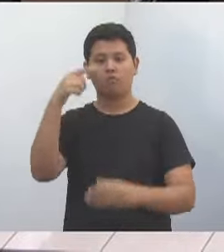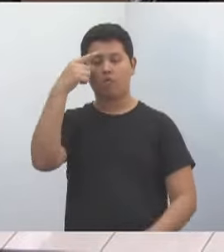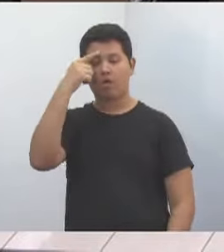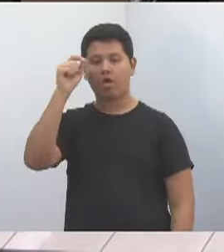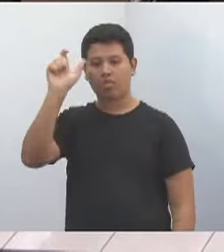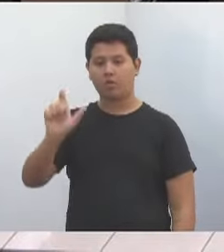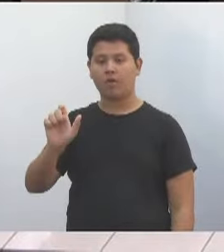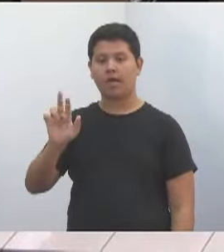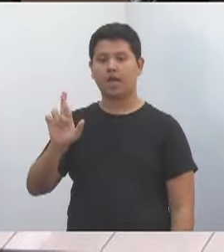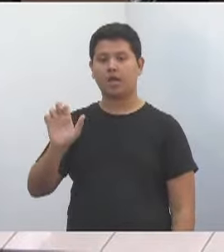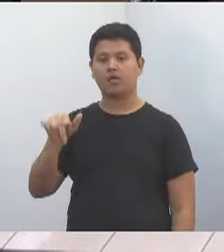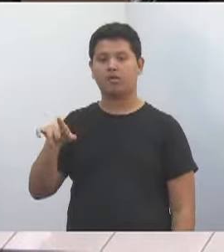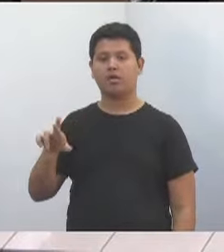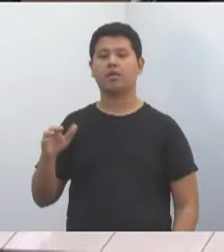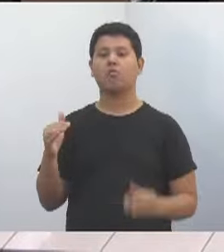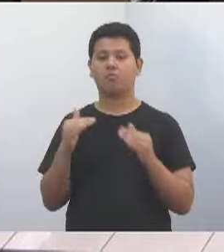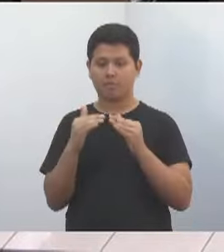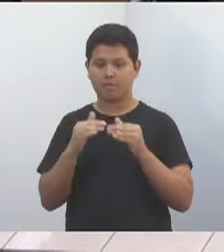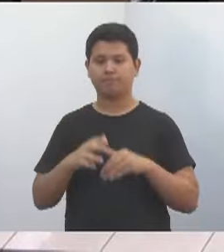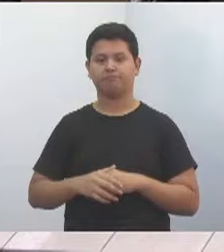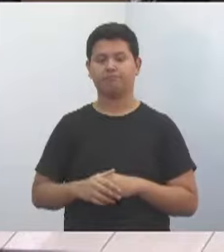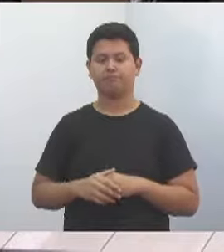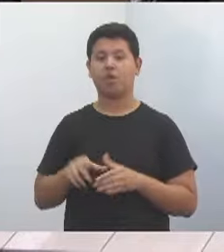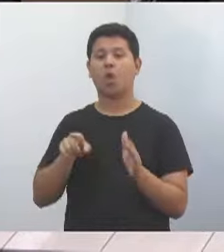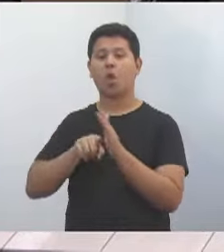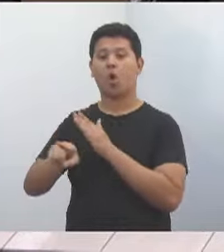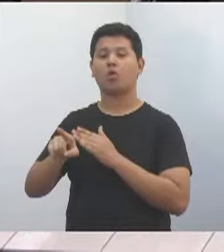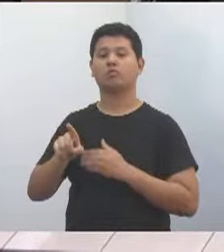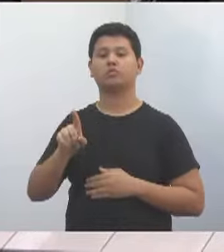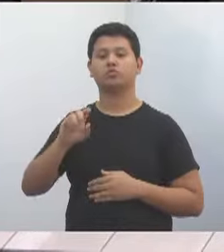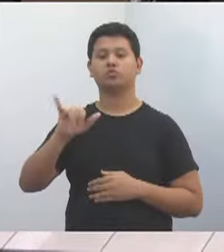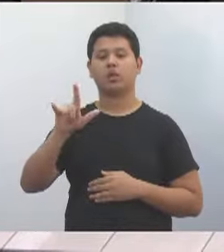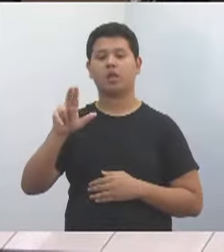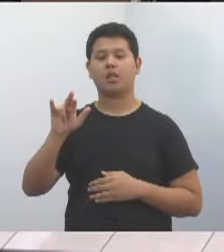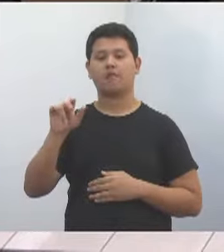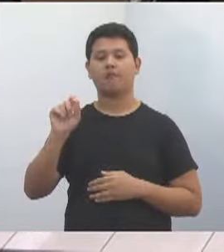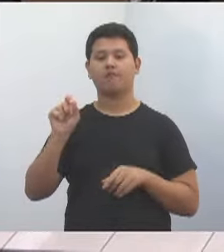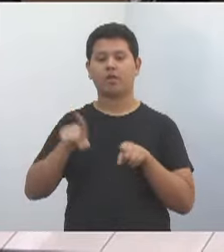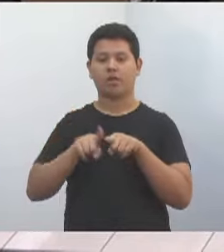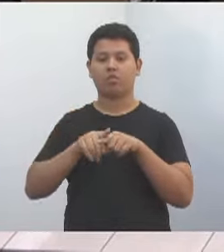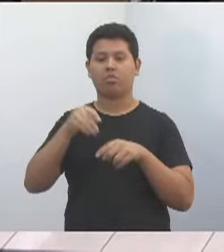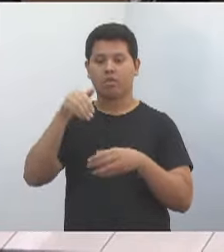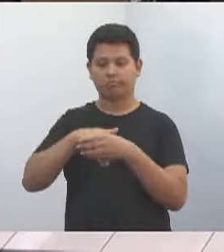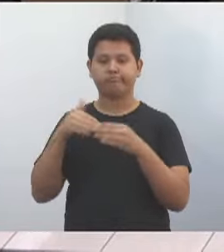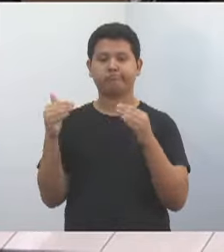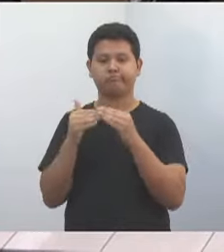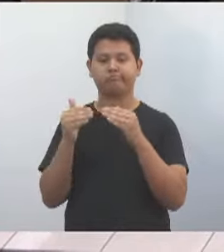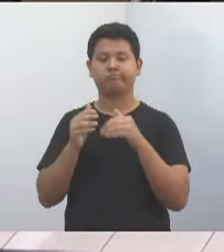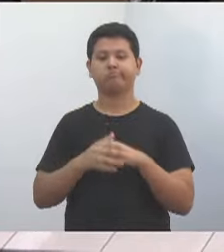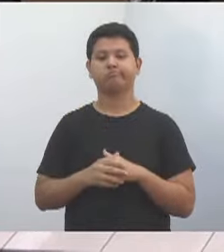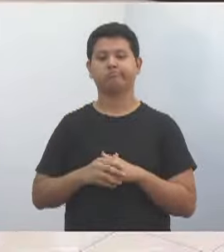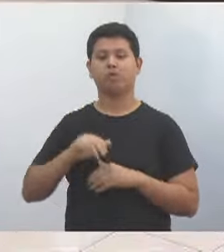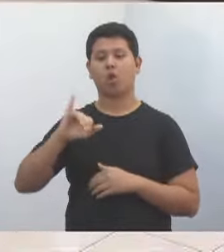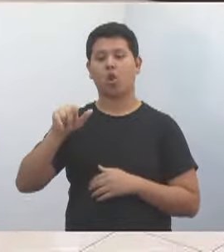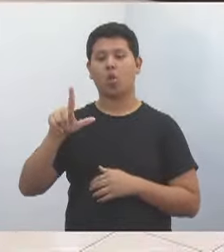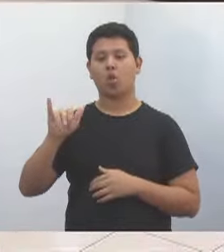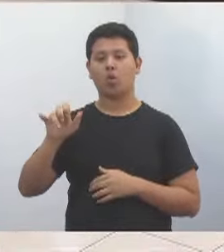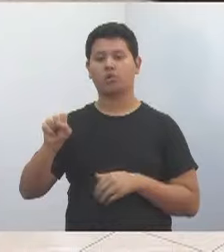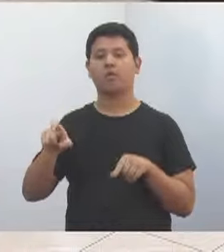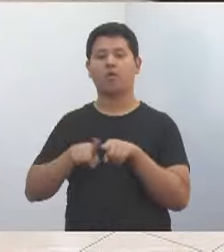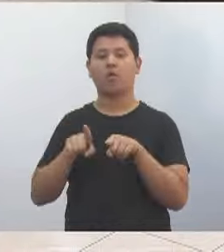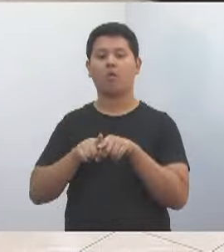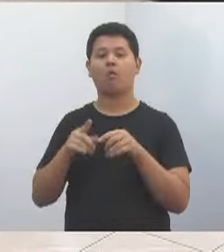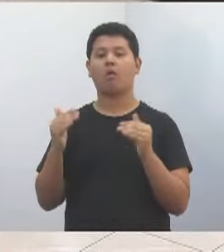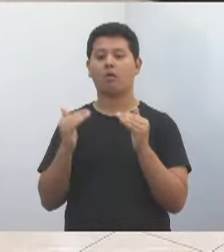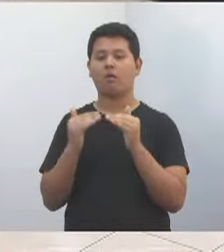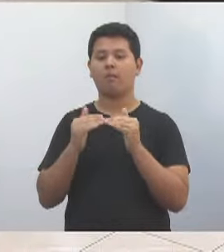Barreto? Favorável. Como vota a vereadora Juliana Fênix? Favorável. Como vota o vereador Luiz Flávio? Favorável. Como